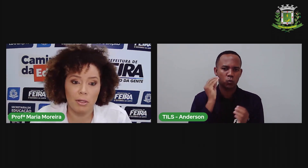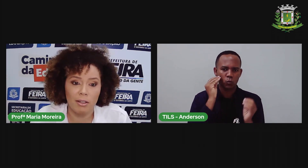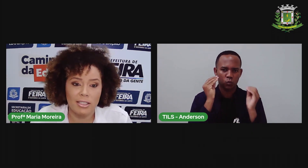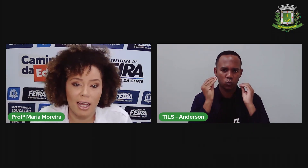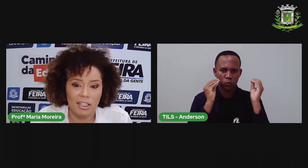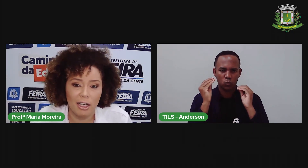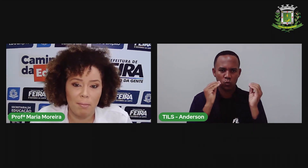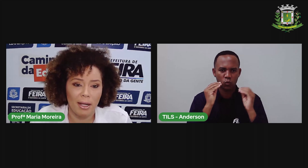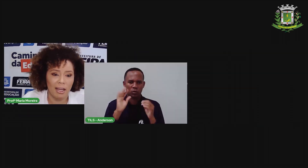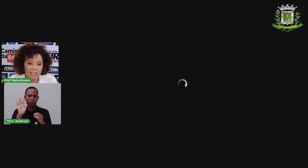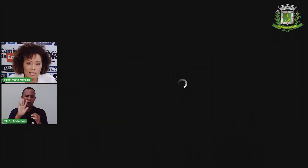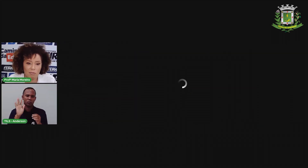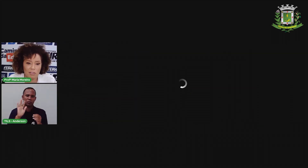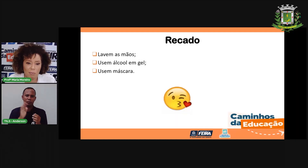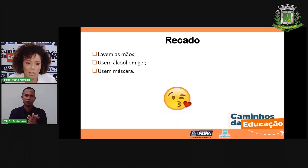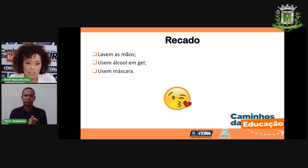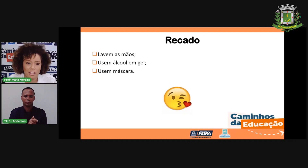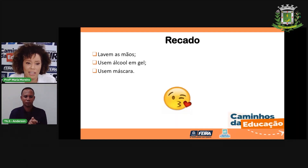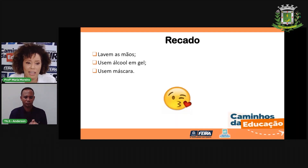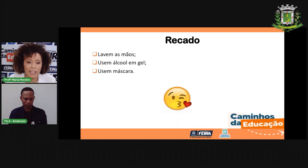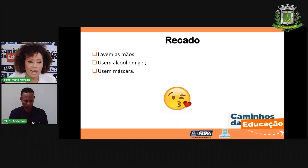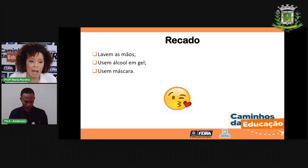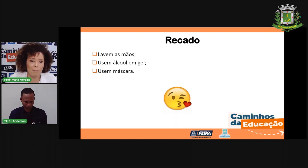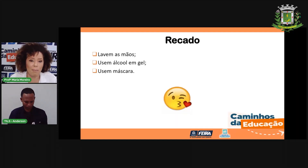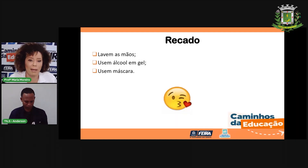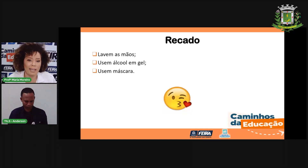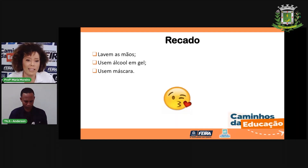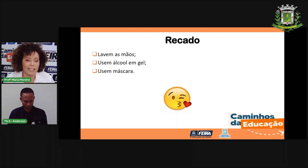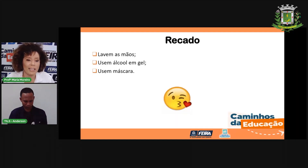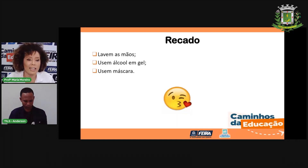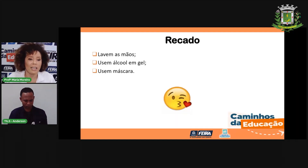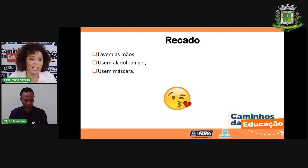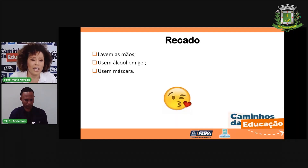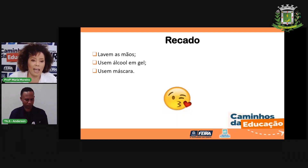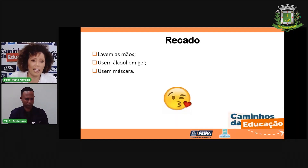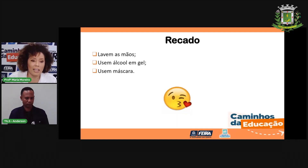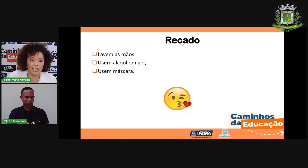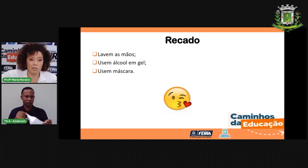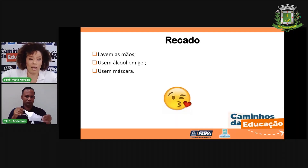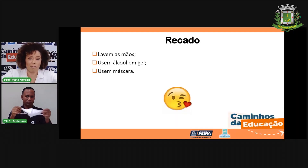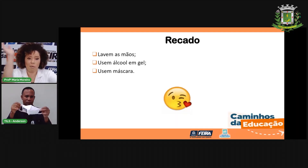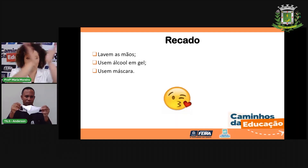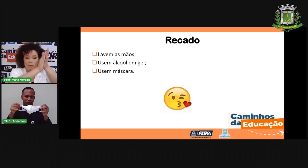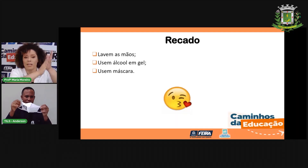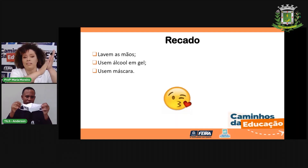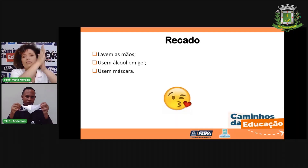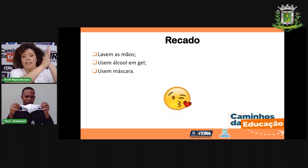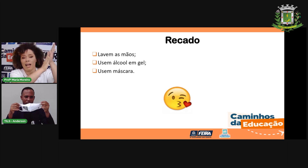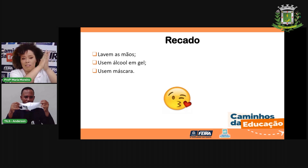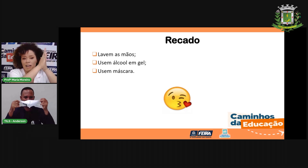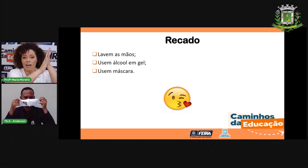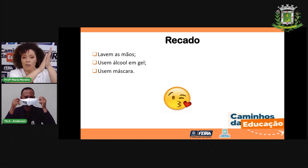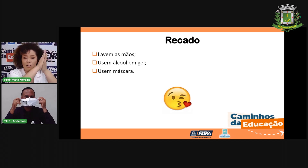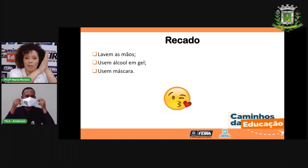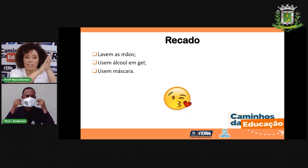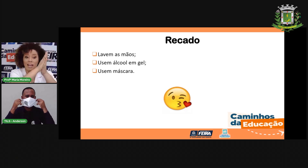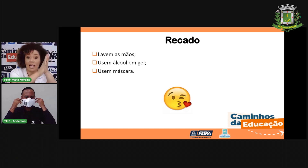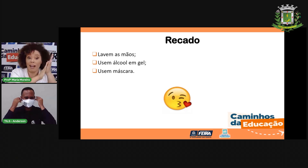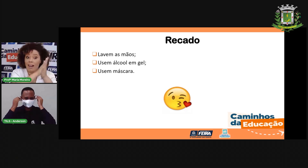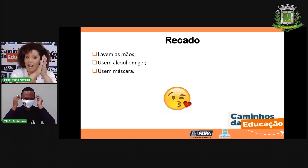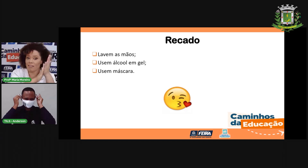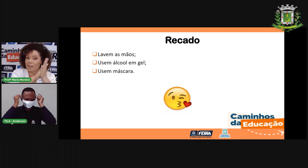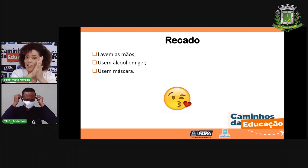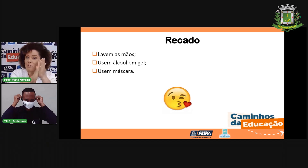aí. Deixa eu botar o slide aqui, que é para Anderson fazer o merchan dele, a propaganda, né? E aí, Anderson, lava uma mão, lava a